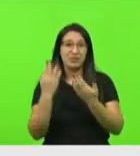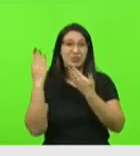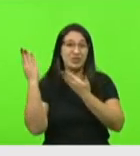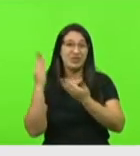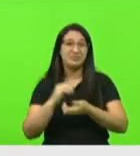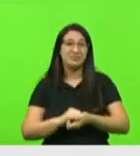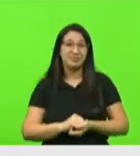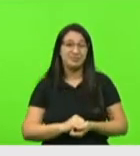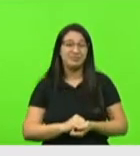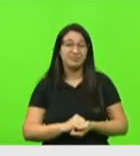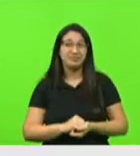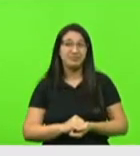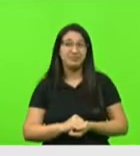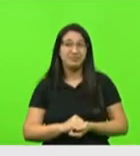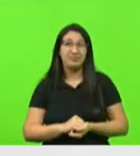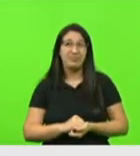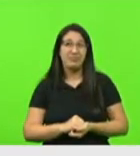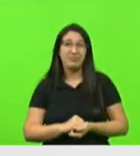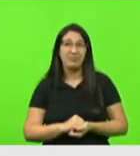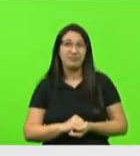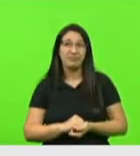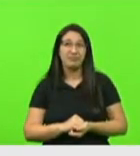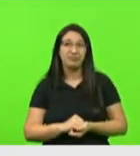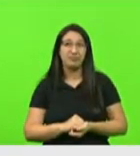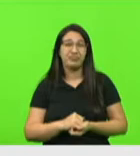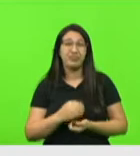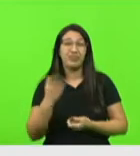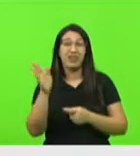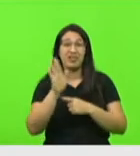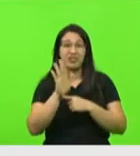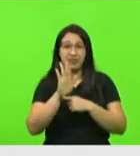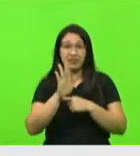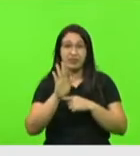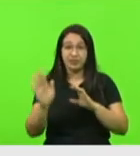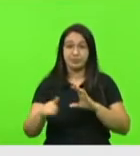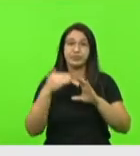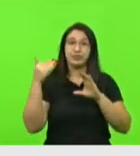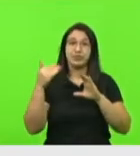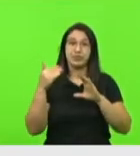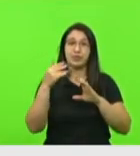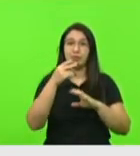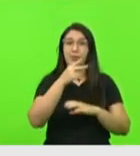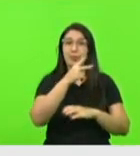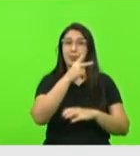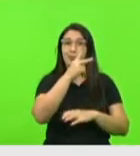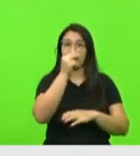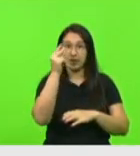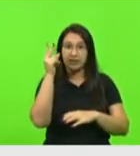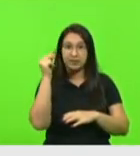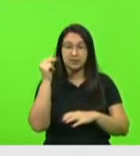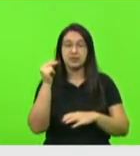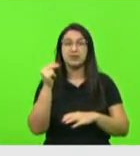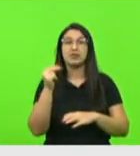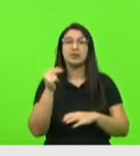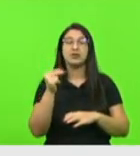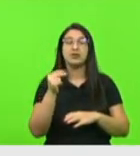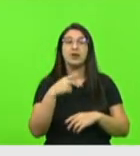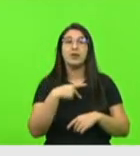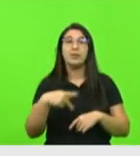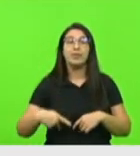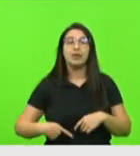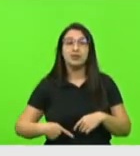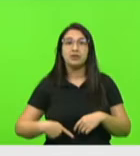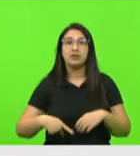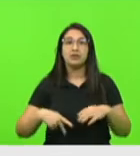Arno Sivert, né? Essa imagem me foi mandada pelo presidente da Câmara de Vereadores lá de Pouso Redondo, o